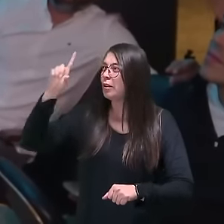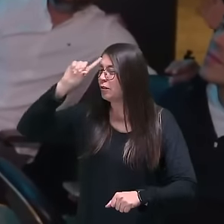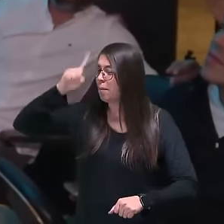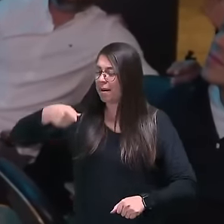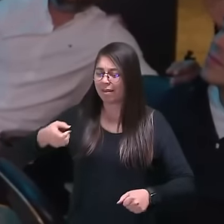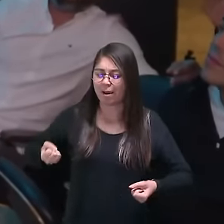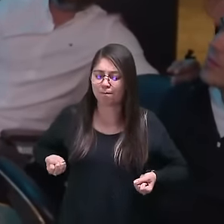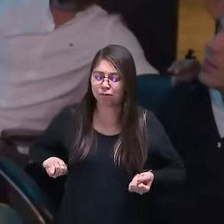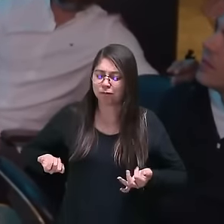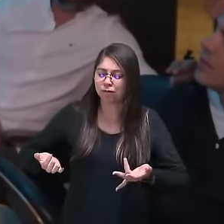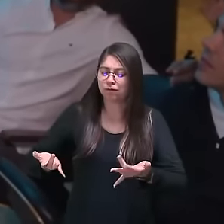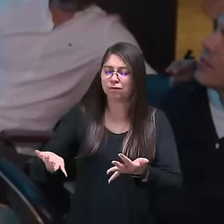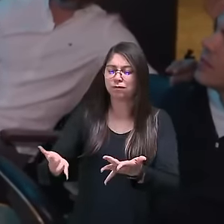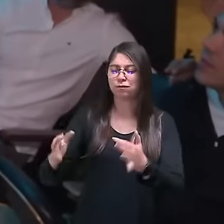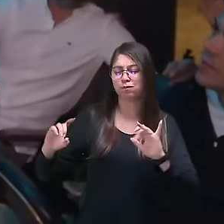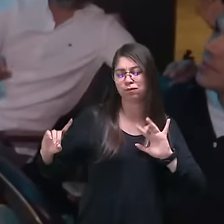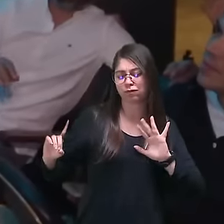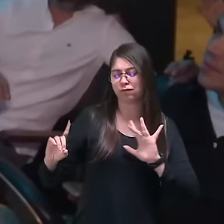continentes.